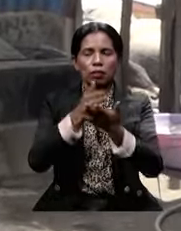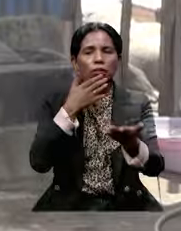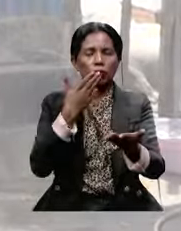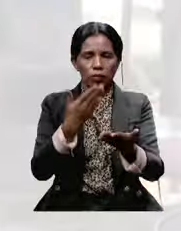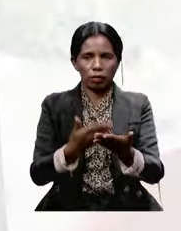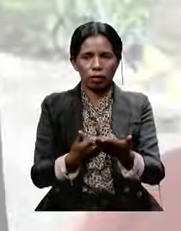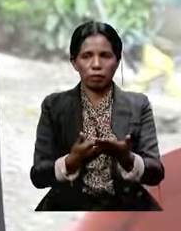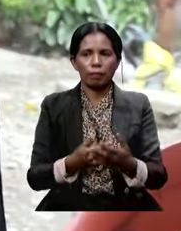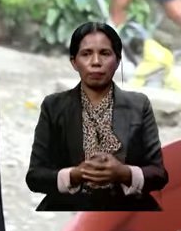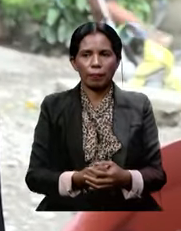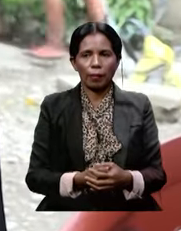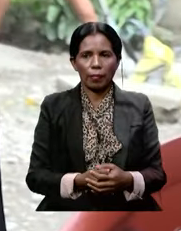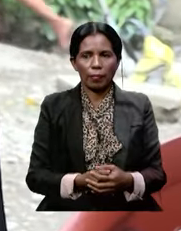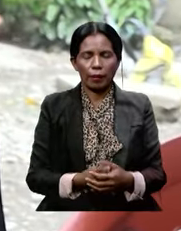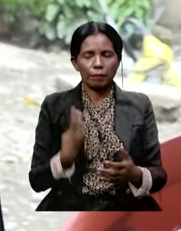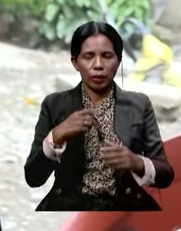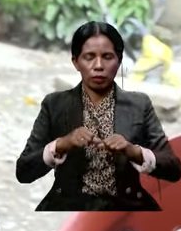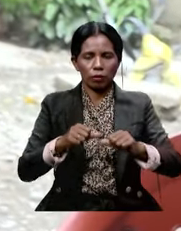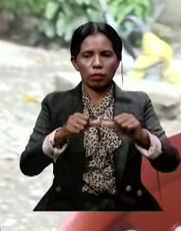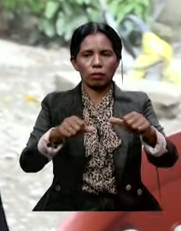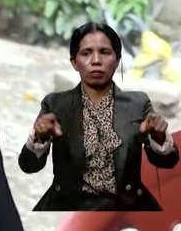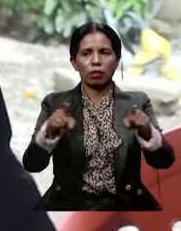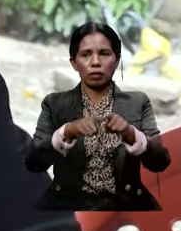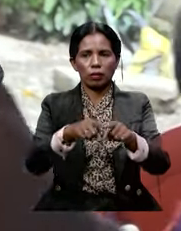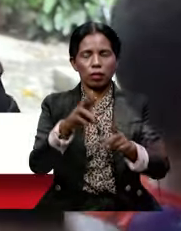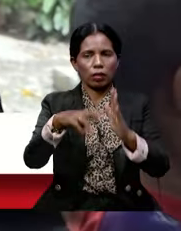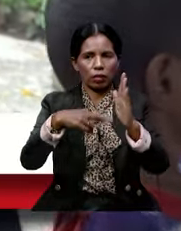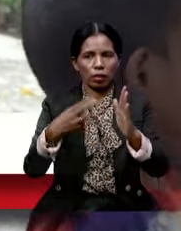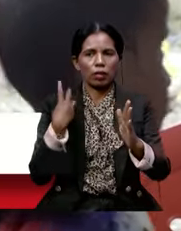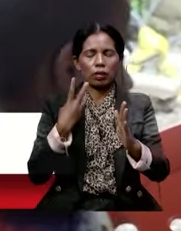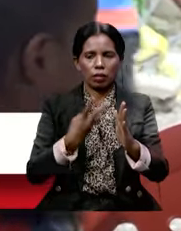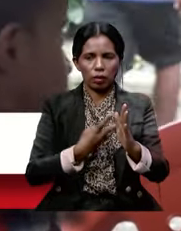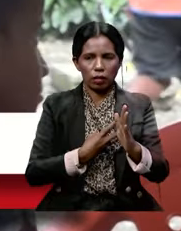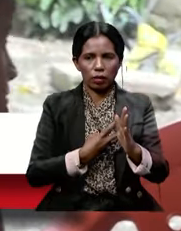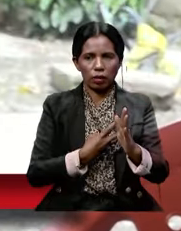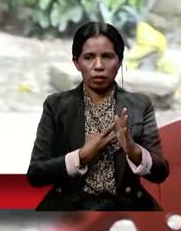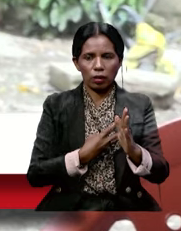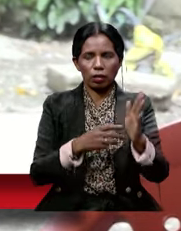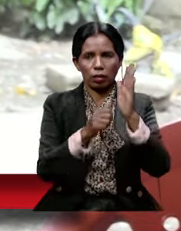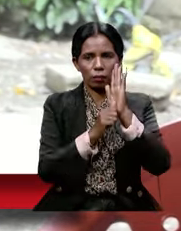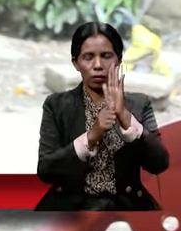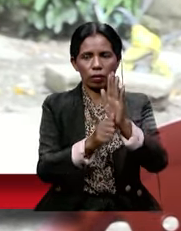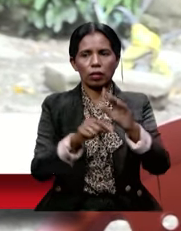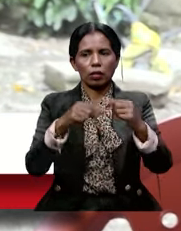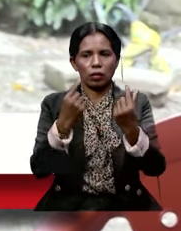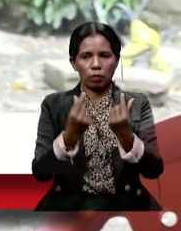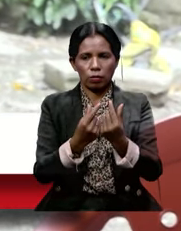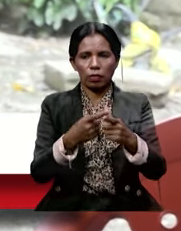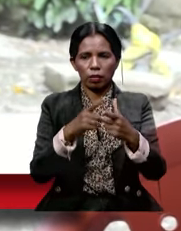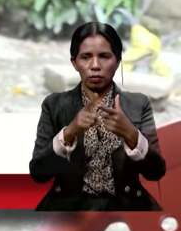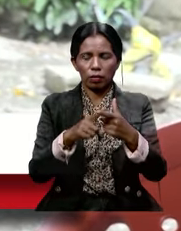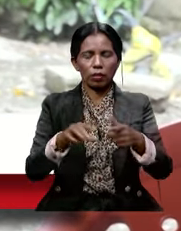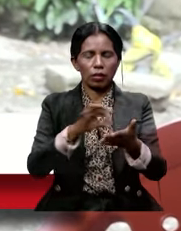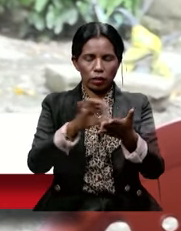kodigno tamba ema ini continuação né procedimento né nanti ita apresenta a equipa depois de registra